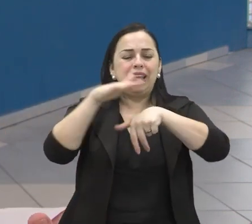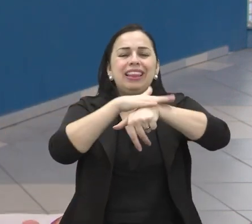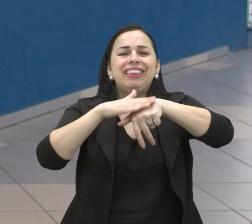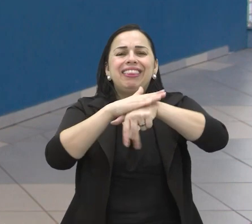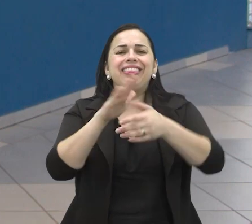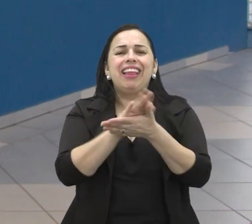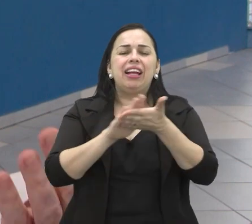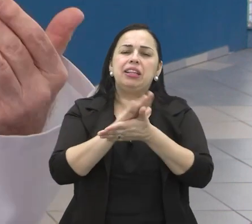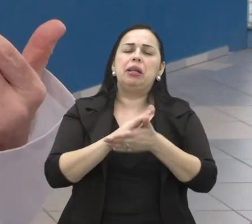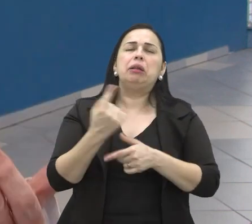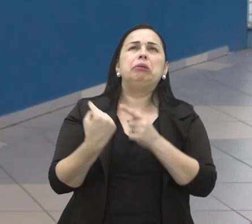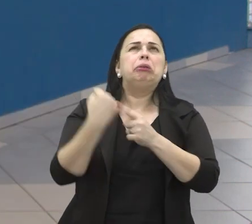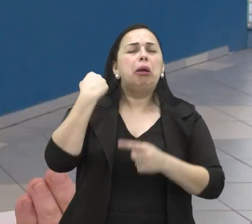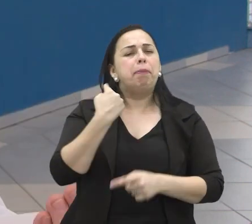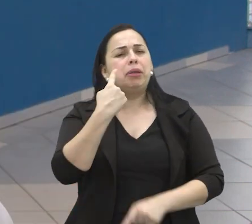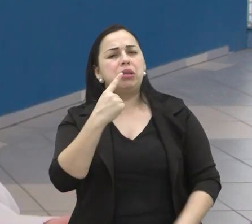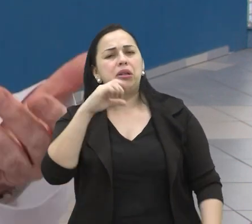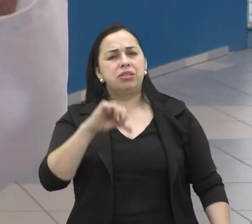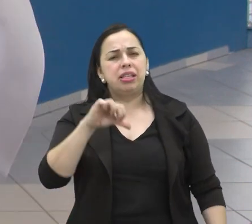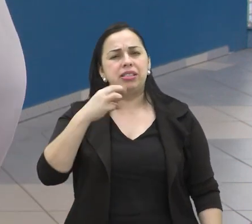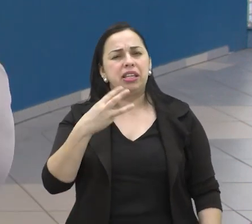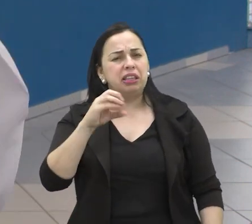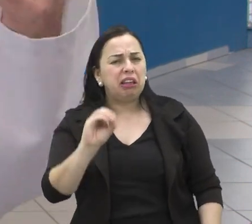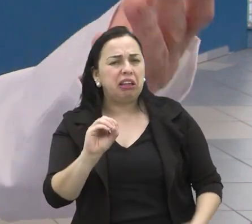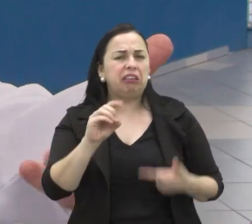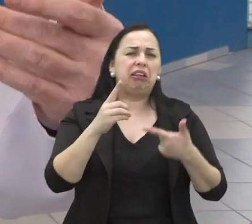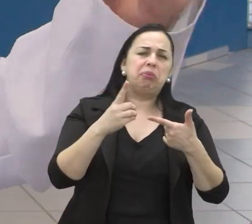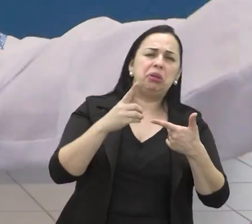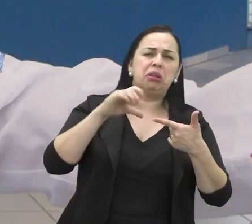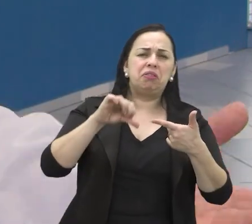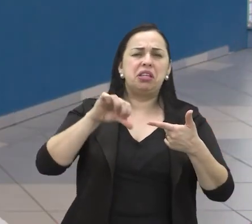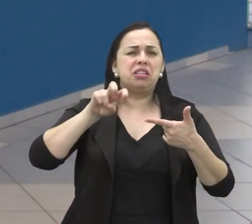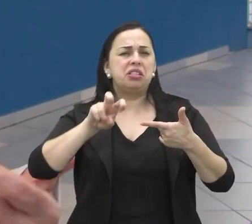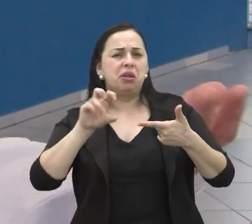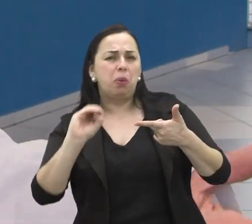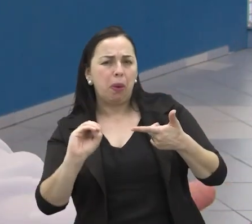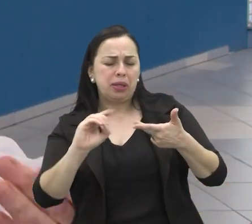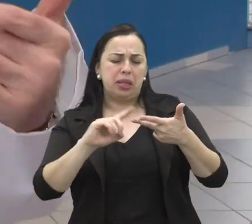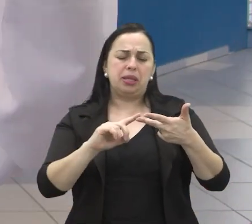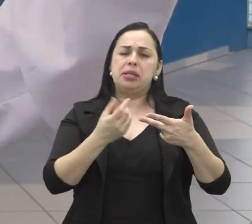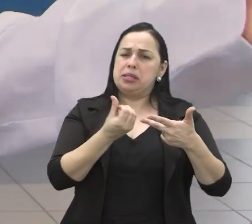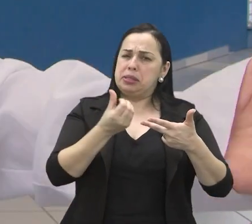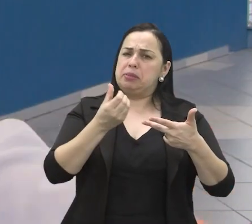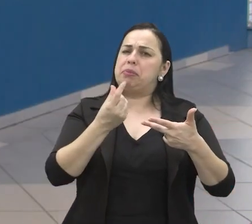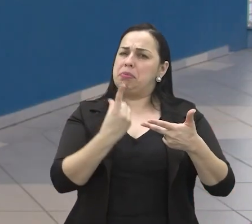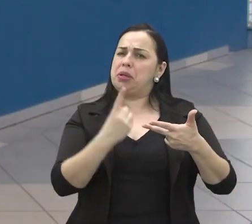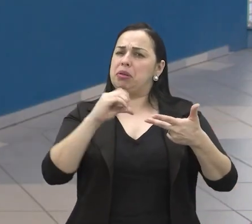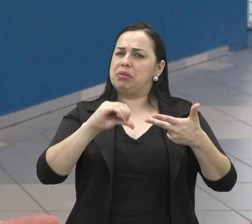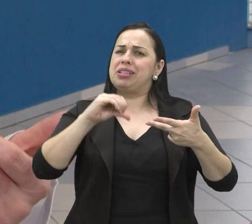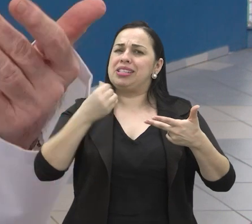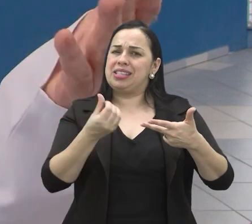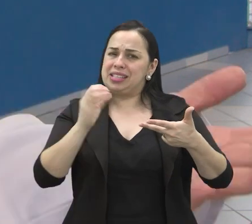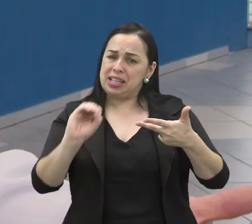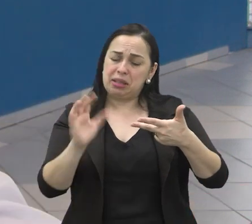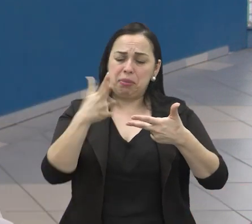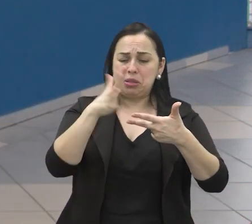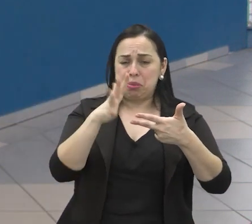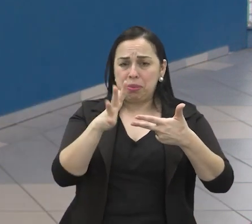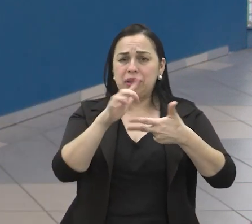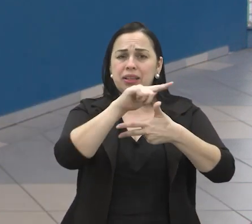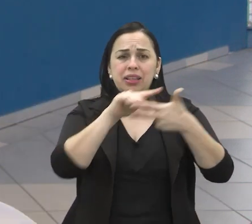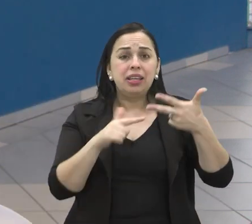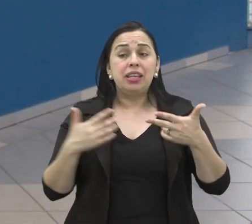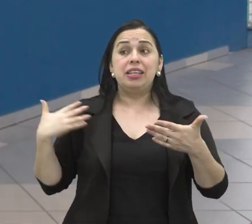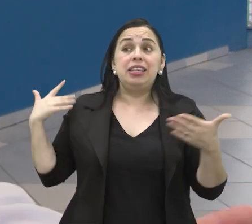proteção nenhuma. Isso eu estou falando nos anos 1930, 40, 50 anos atrás, 60 anos atrás, 30